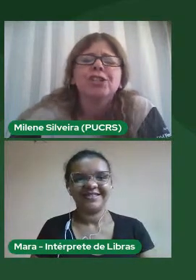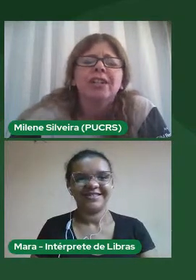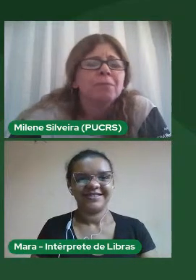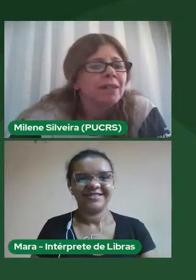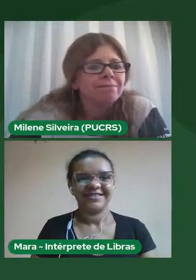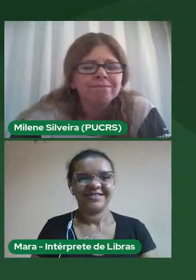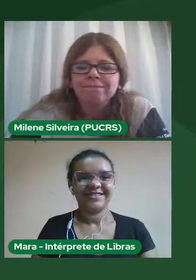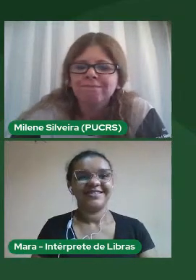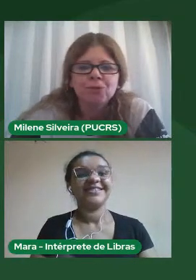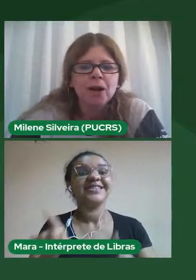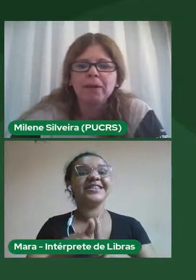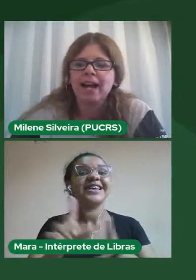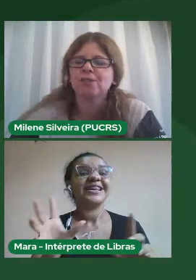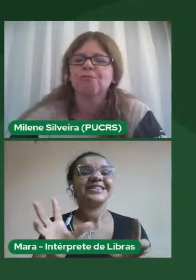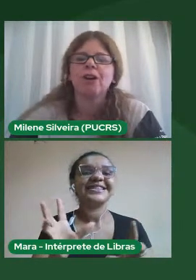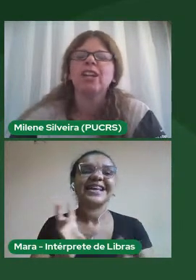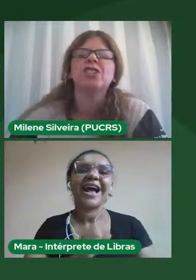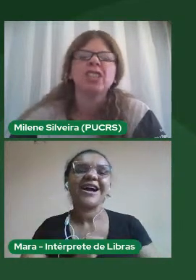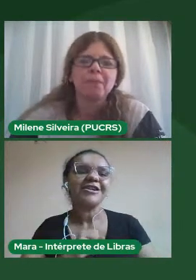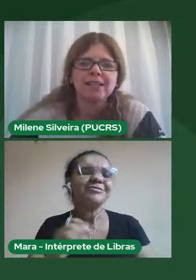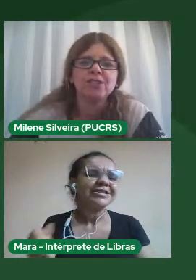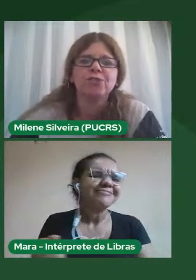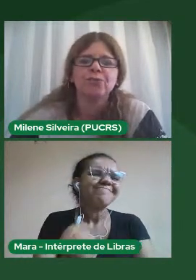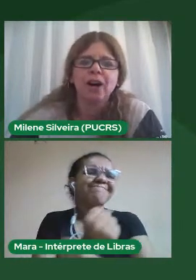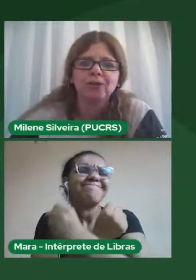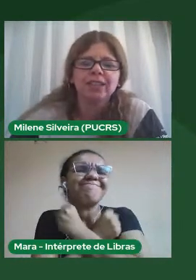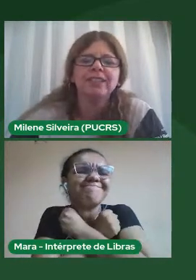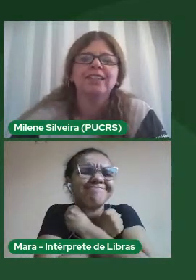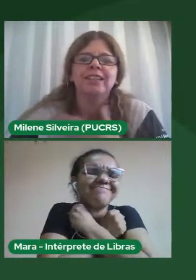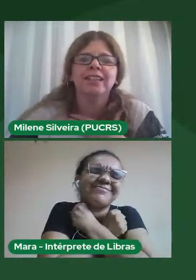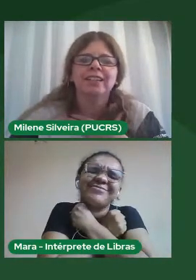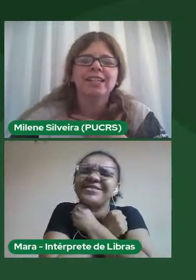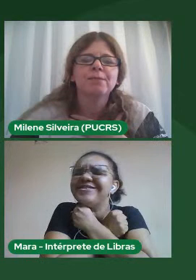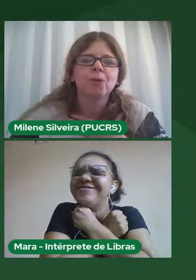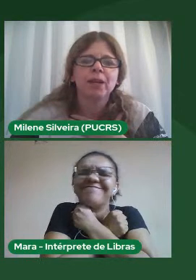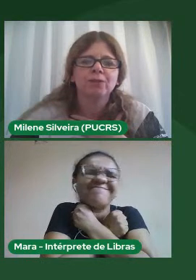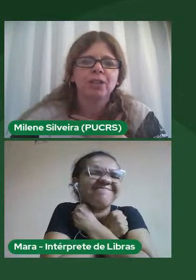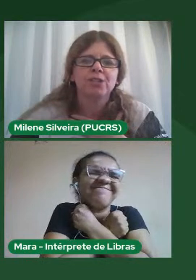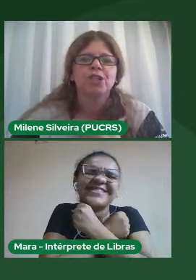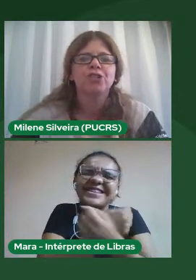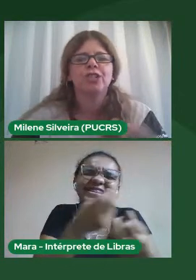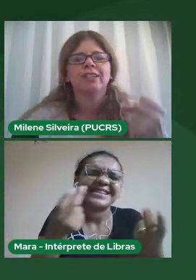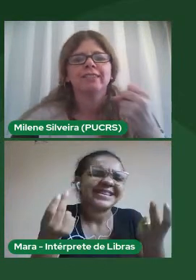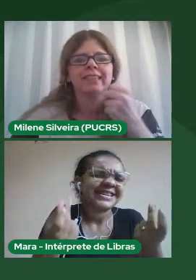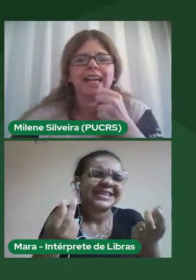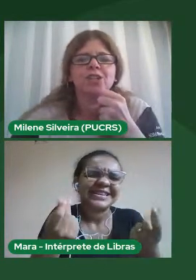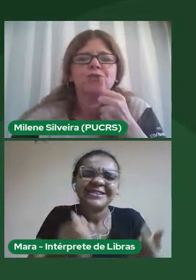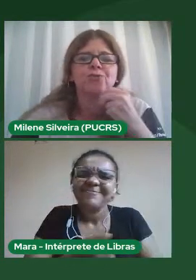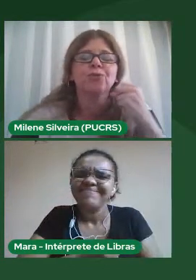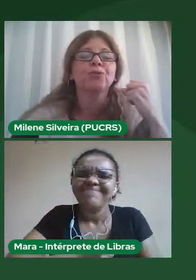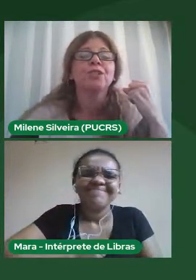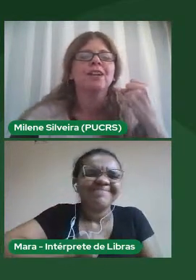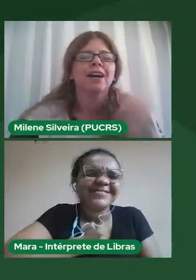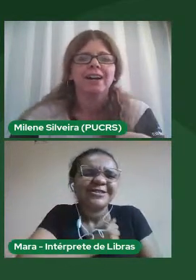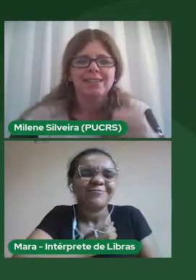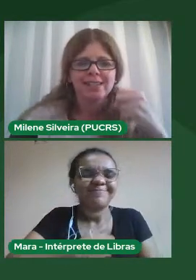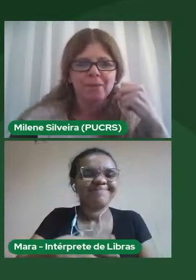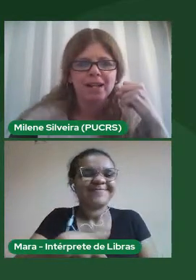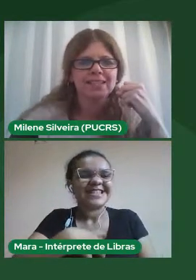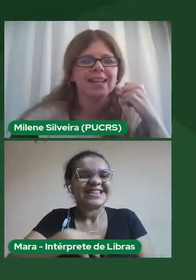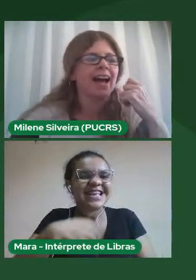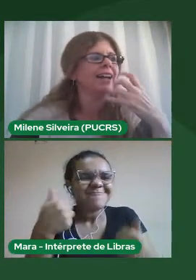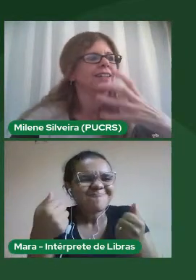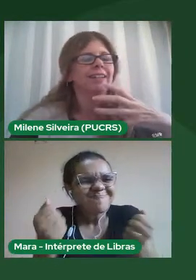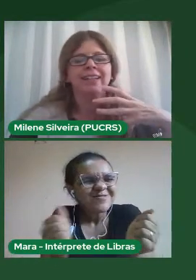A gente ama um abraço. É o que a gente está mais sentindo falta nesse momento, né, gente? De estar junto,